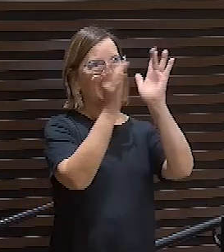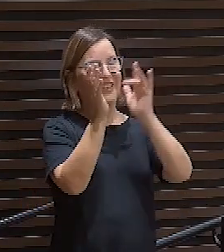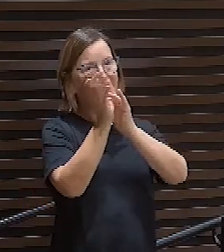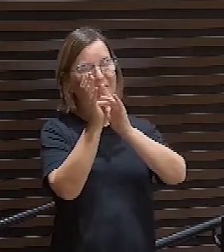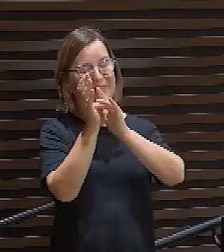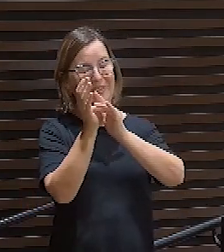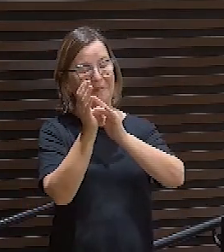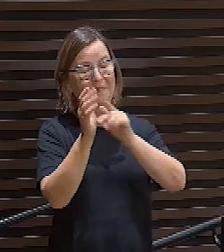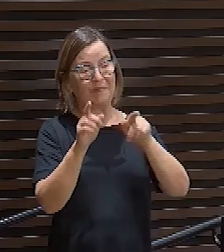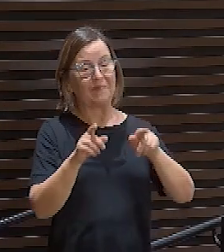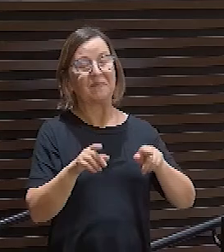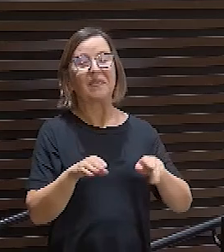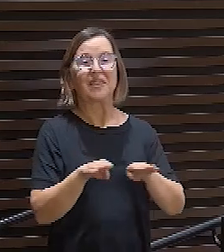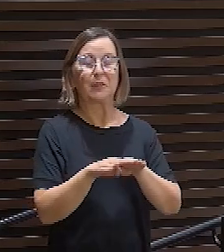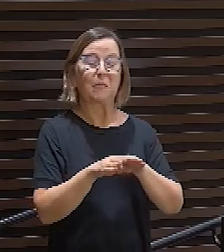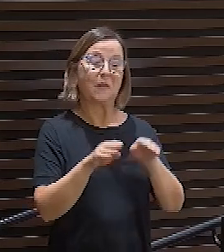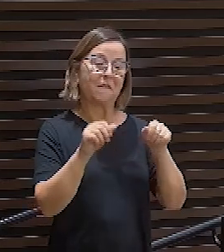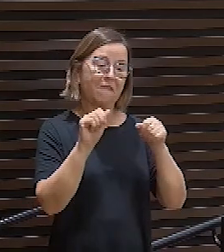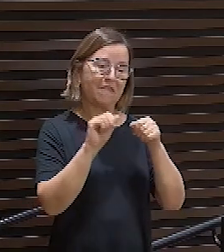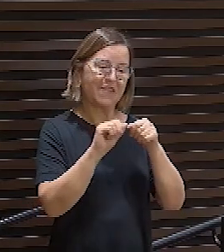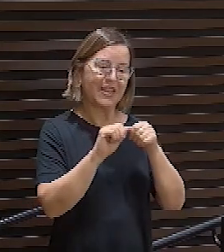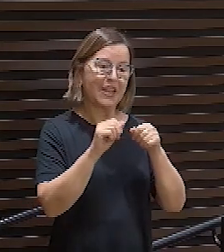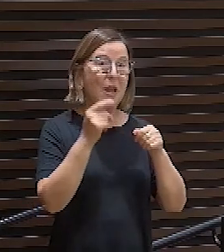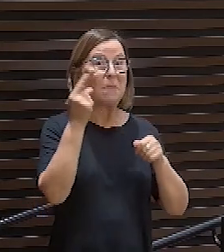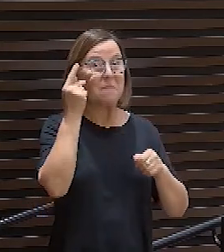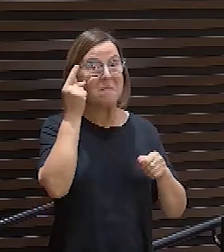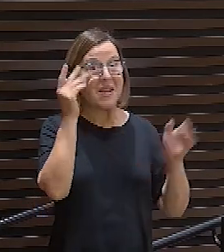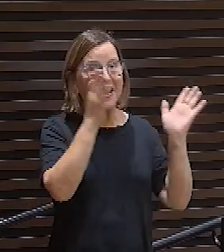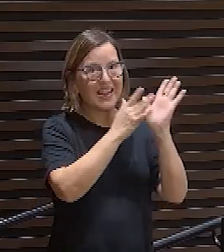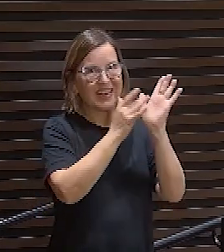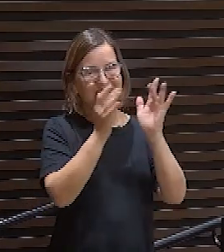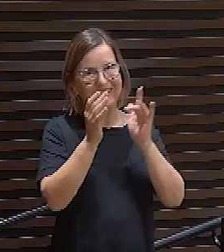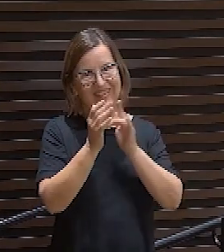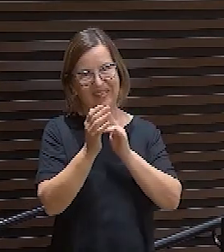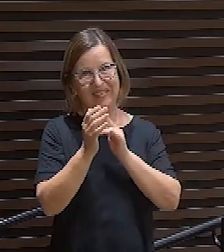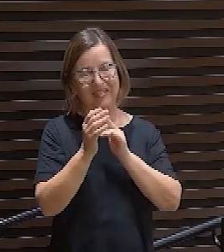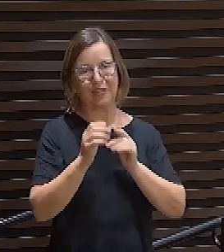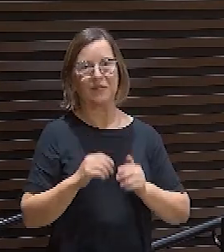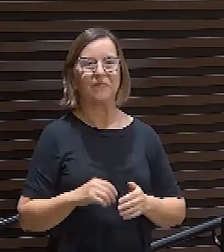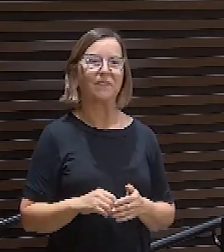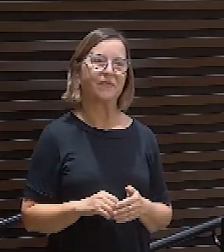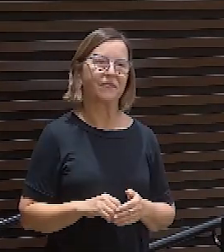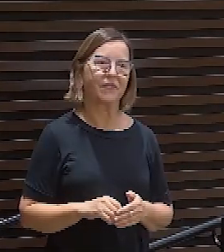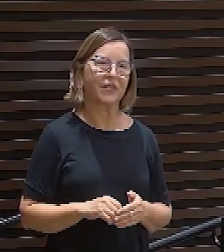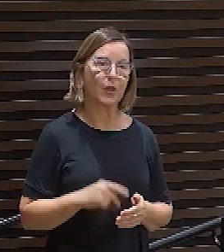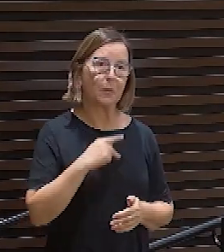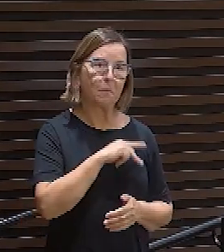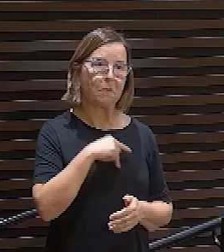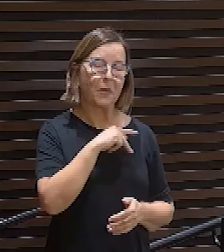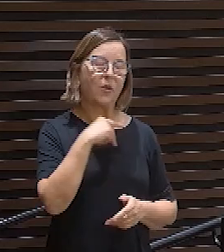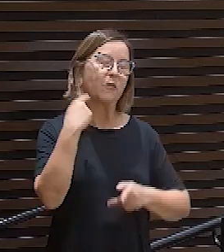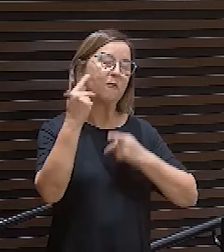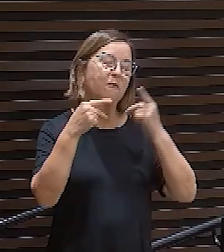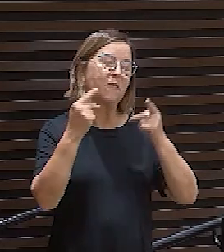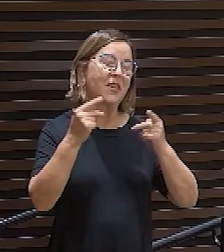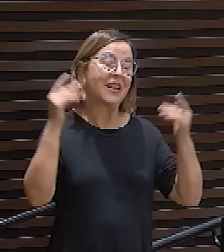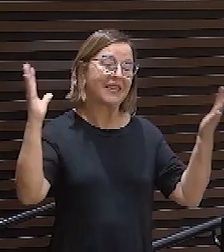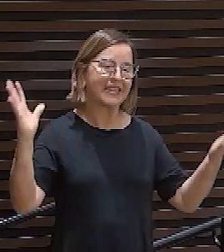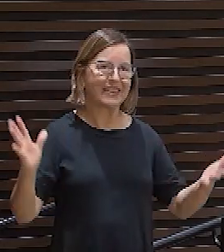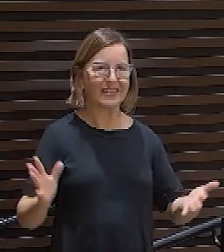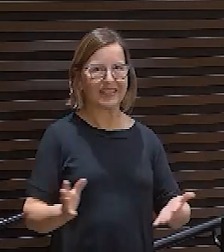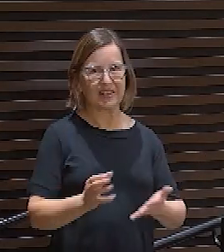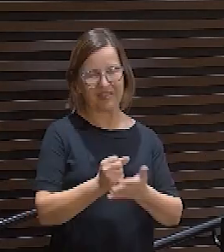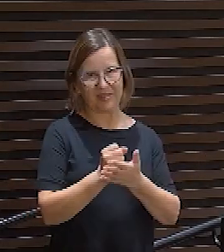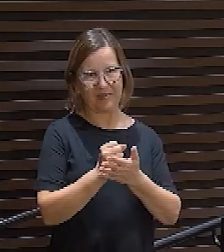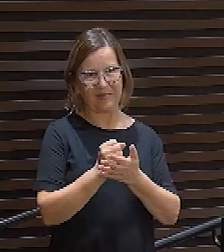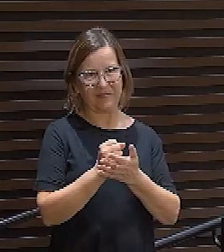para ele. Ele entra nesses versículos e ele vai falar sobre a redenção. Ele